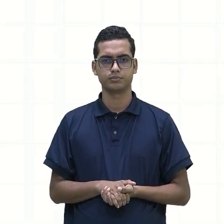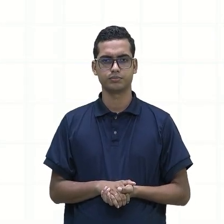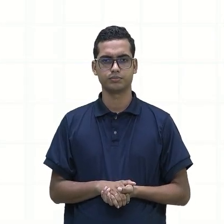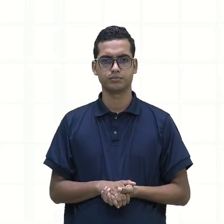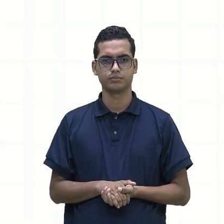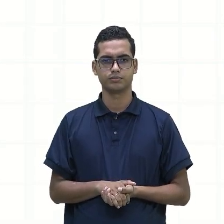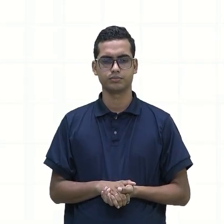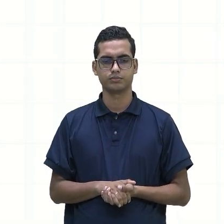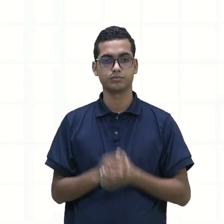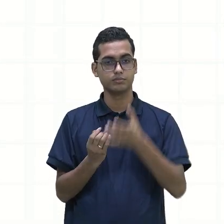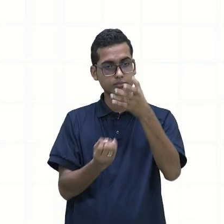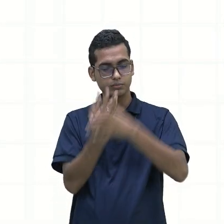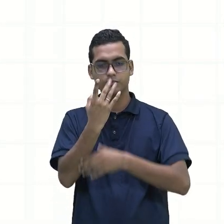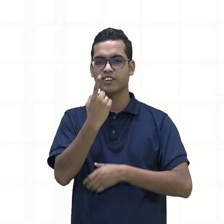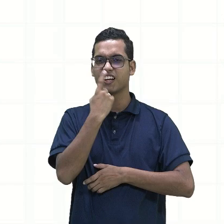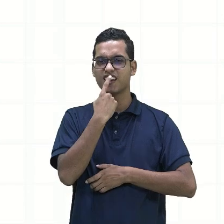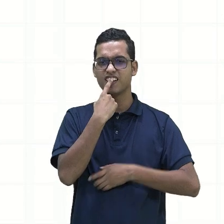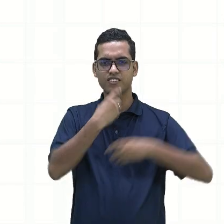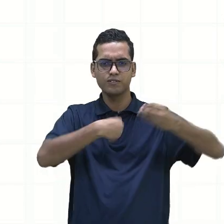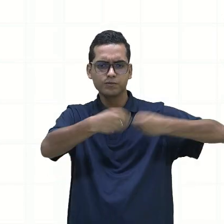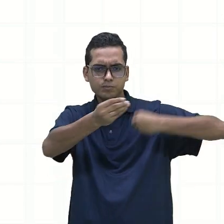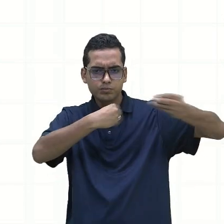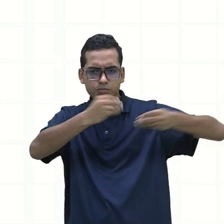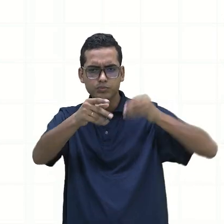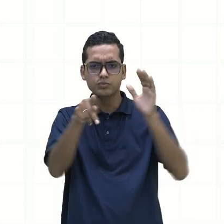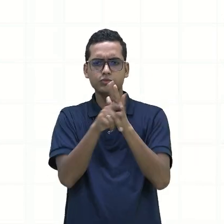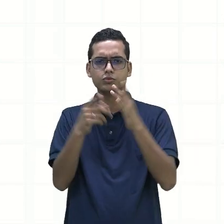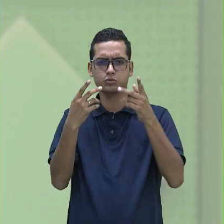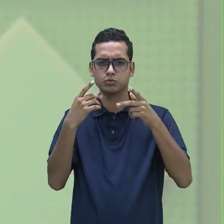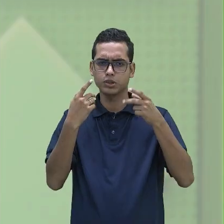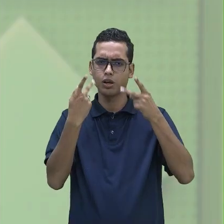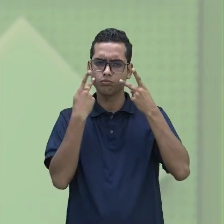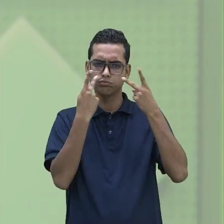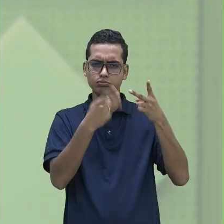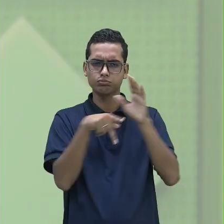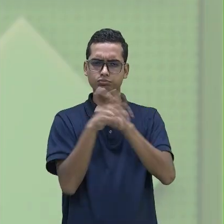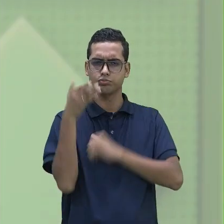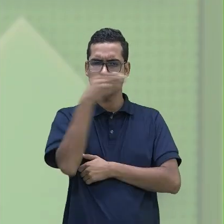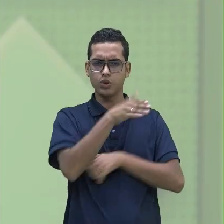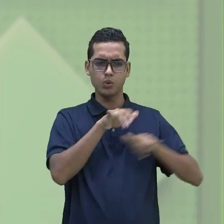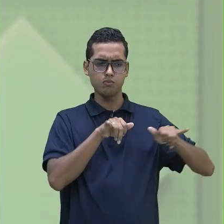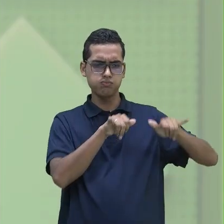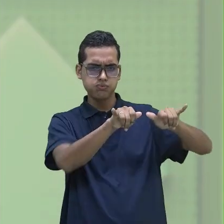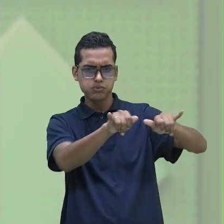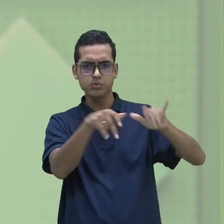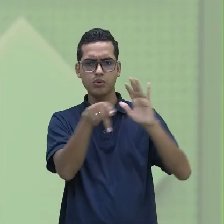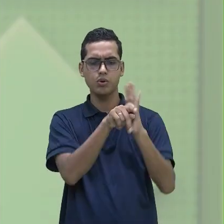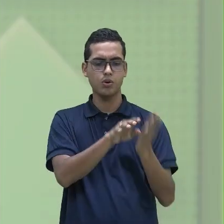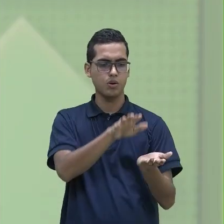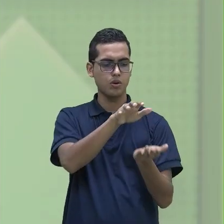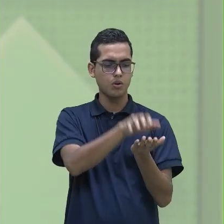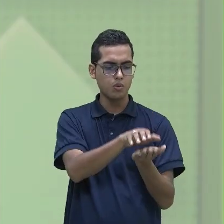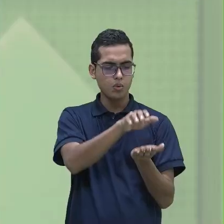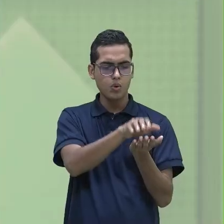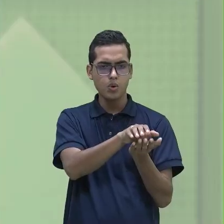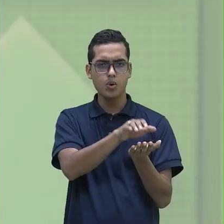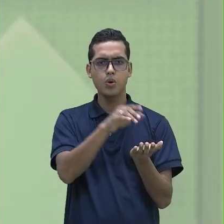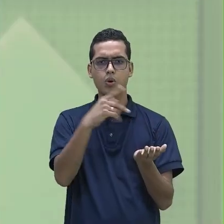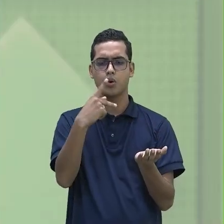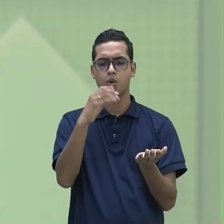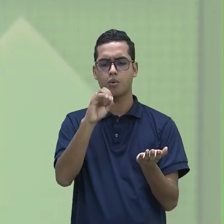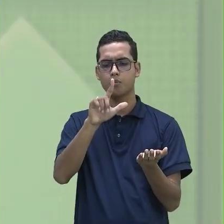as embalagens, né? Você já deve ter ido no supermercado, com certeza, e encontrou aquelas polpas de frutas dentro